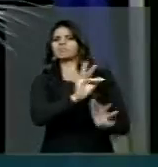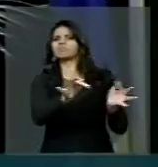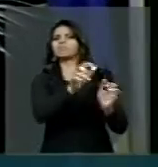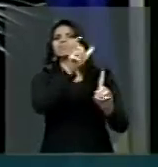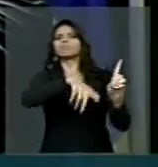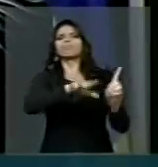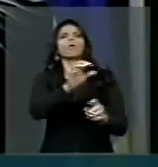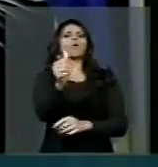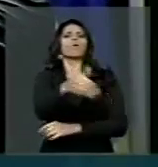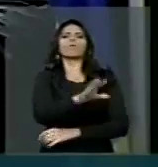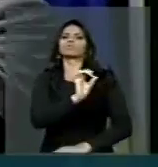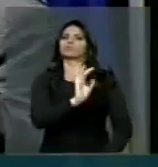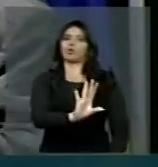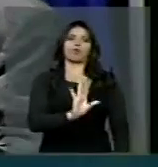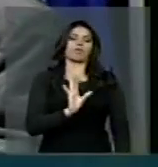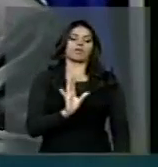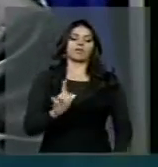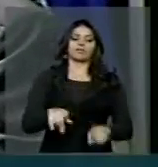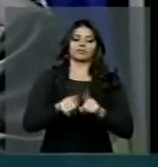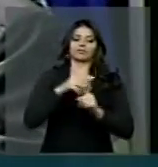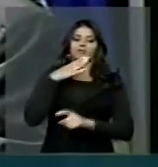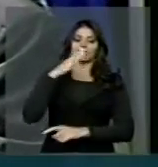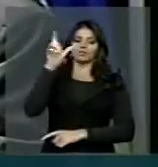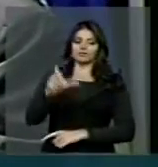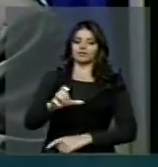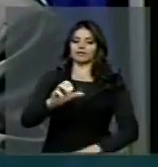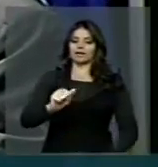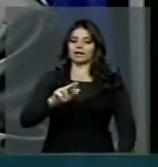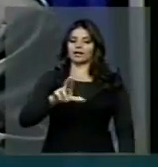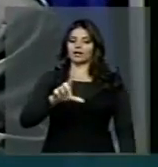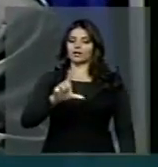conhecia muito Marcos Freire, quem está aqui, Carolina,